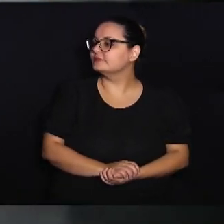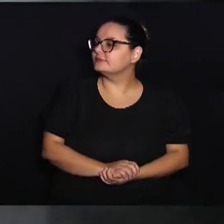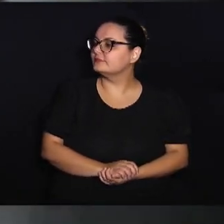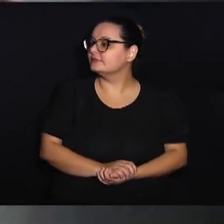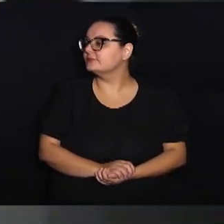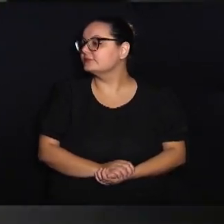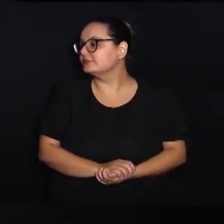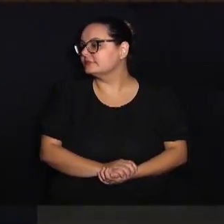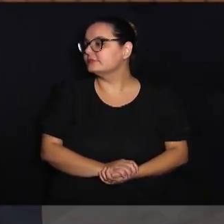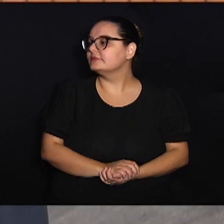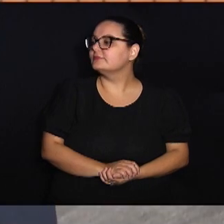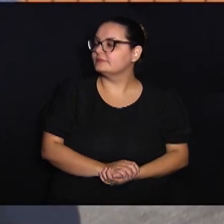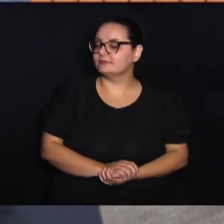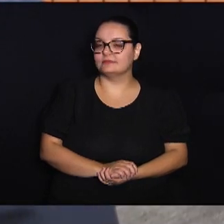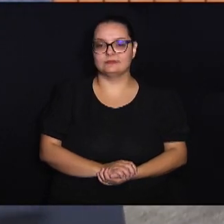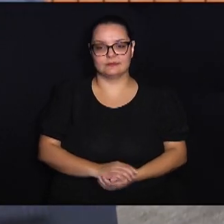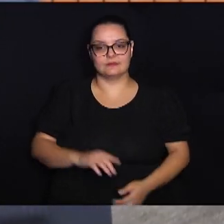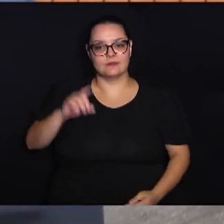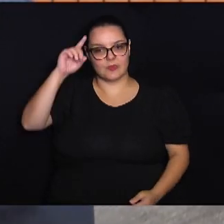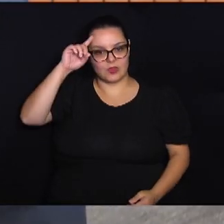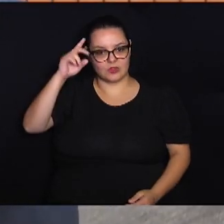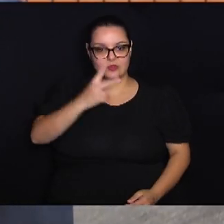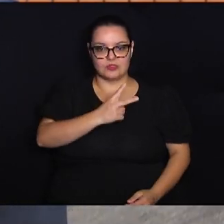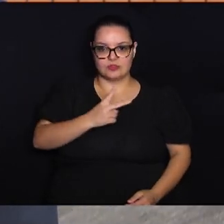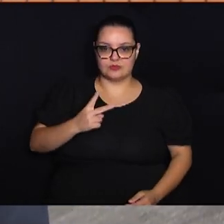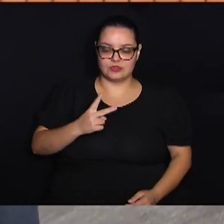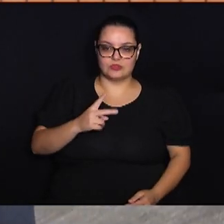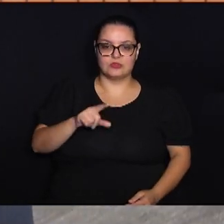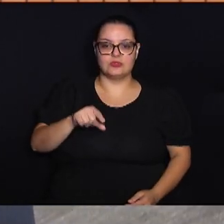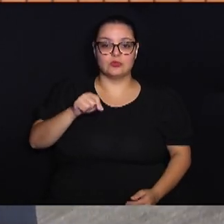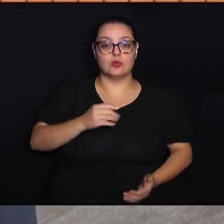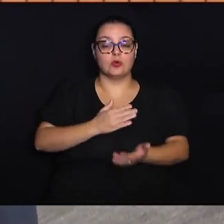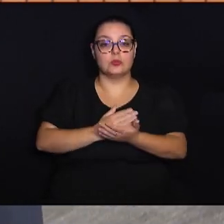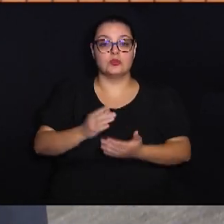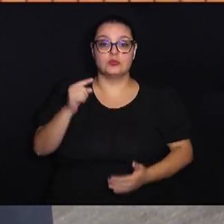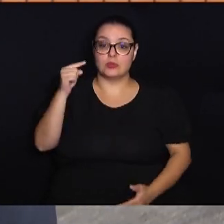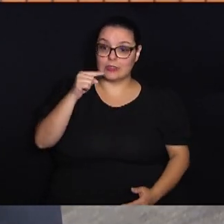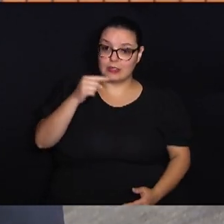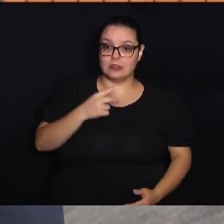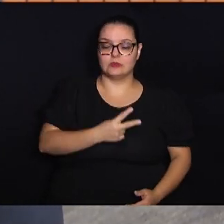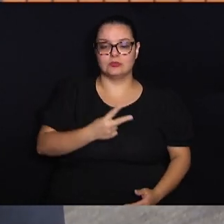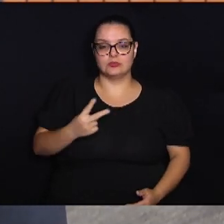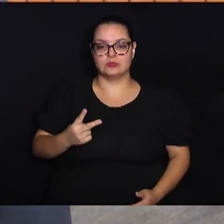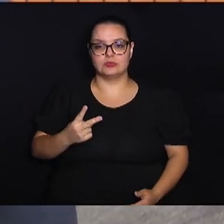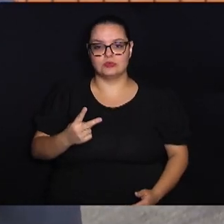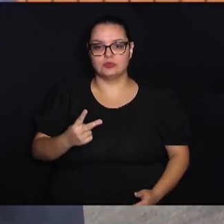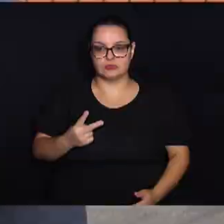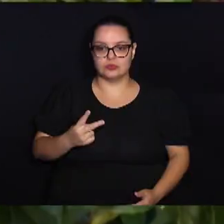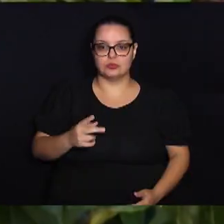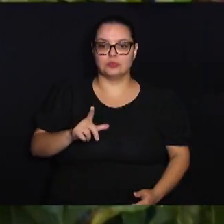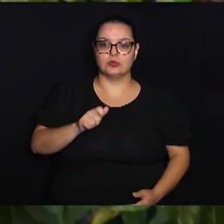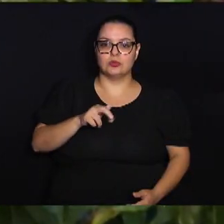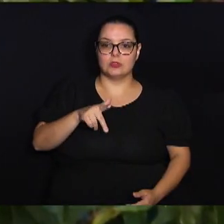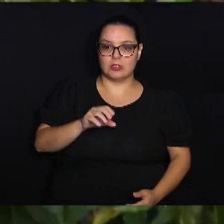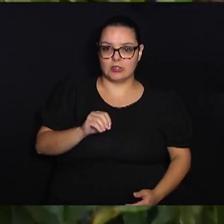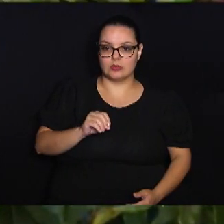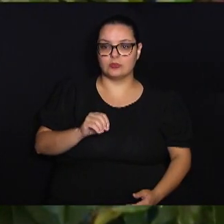o trabalho, porque você mede o trabalho da Comissão de Legalidade pelo número de vetos que votam do prefeito. E apenas um